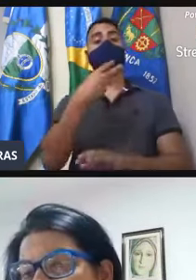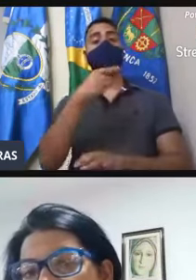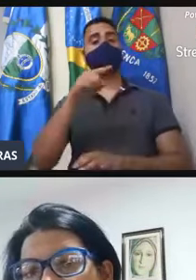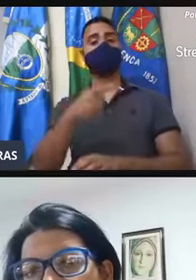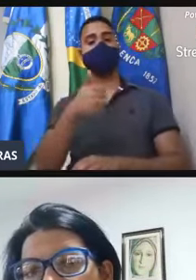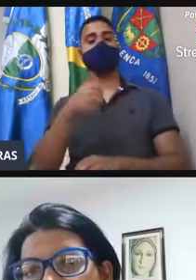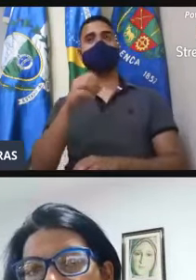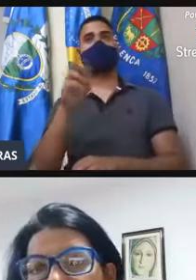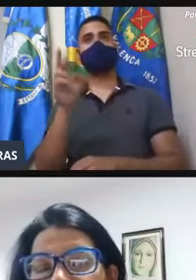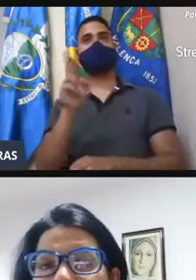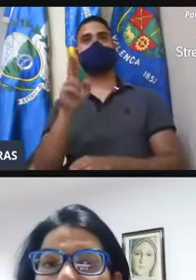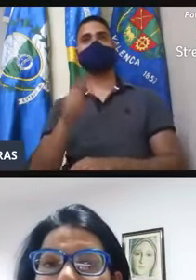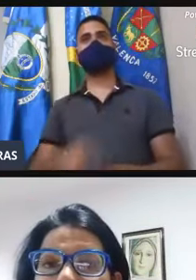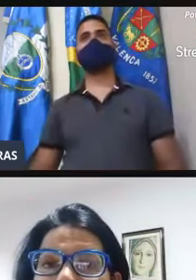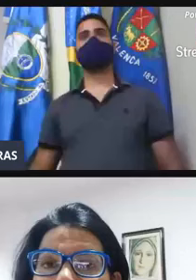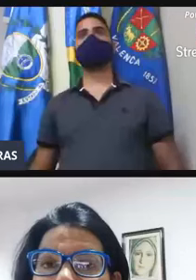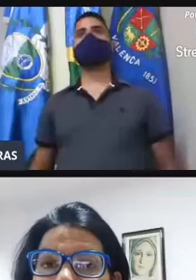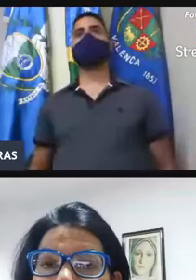R$ 13.110.